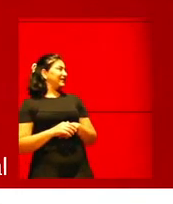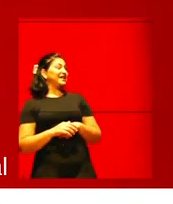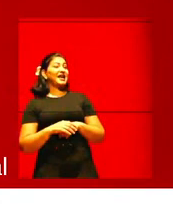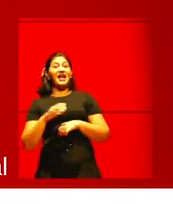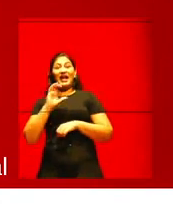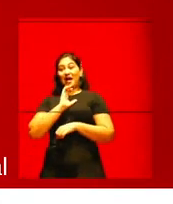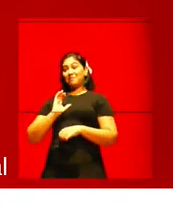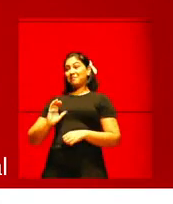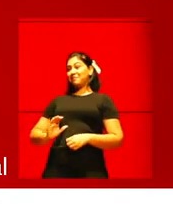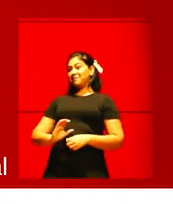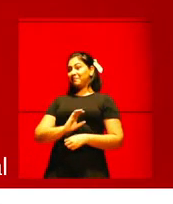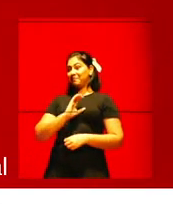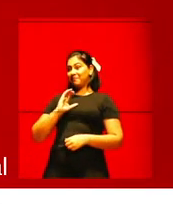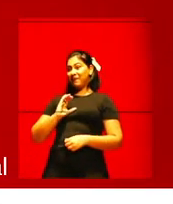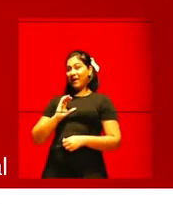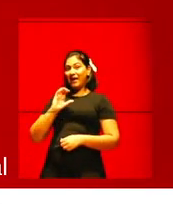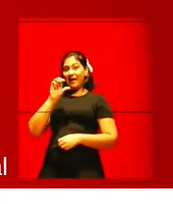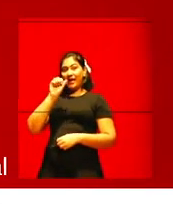Dutra?